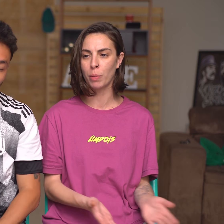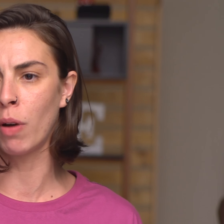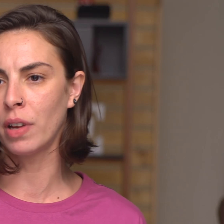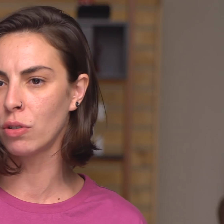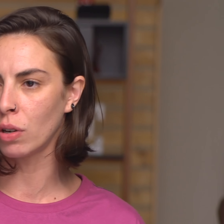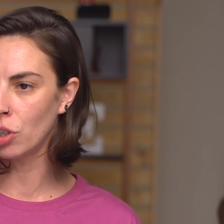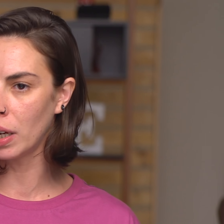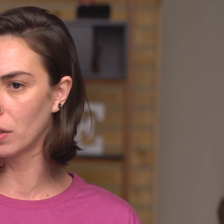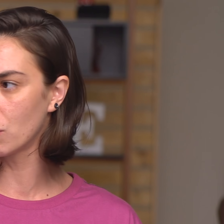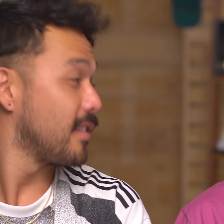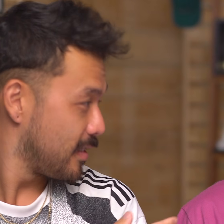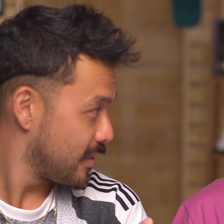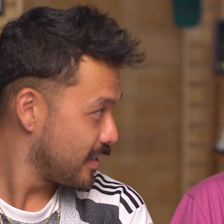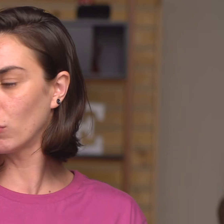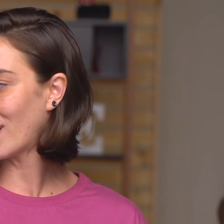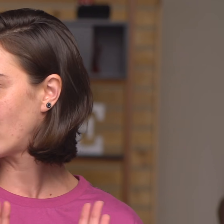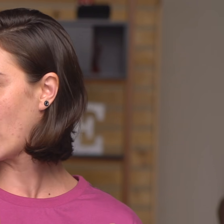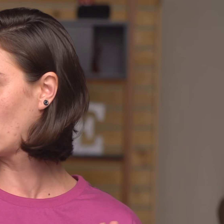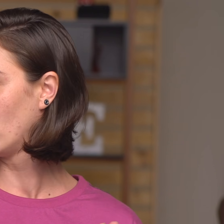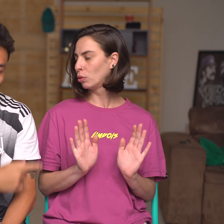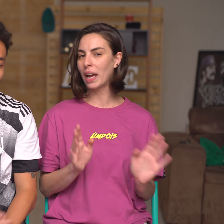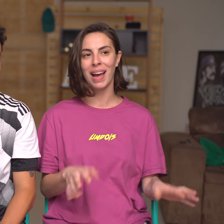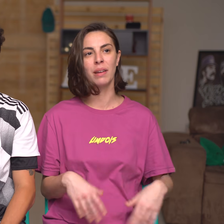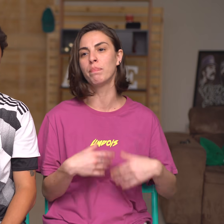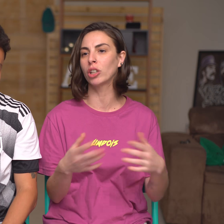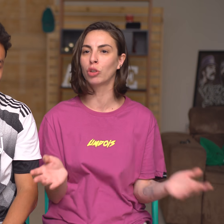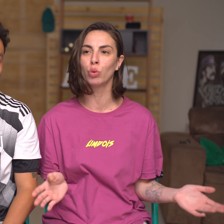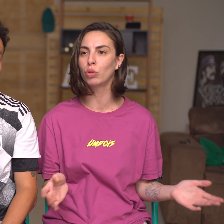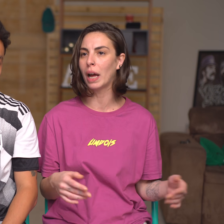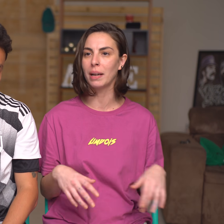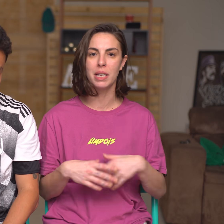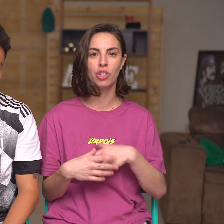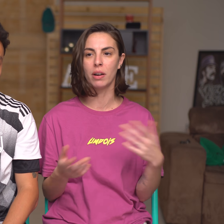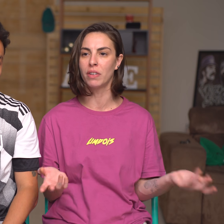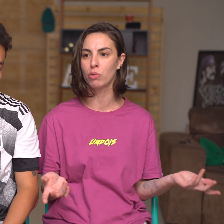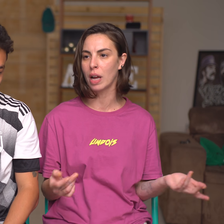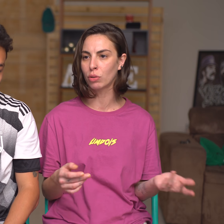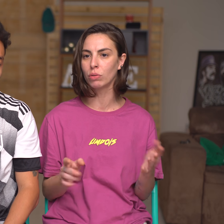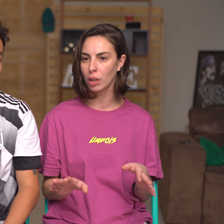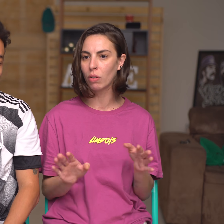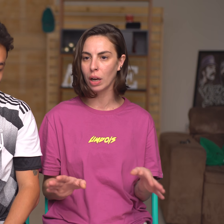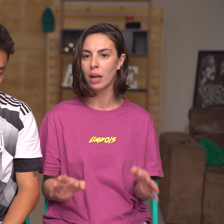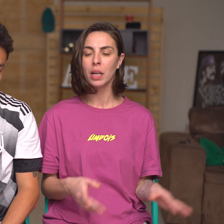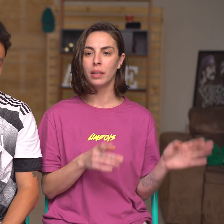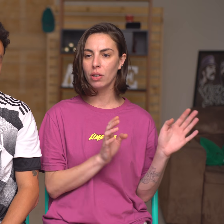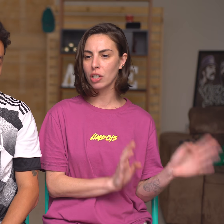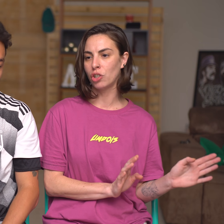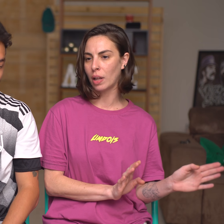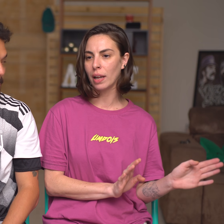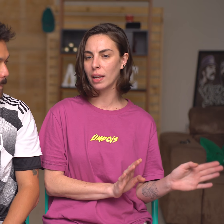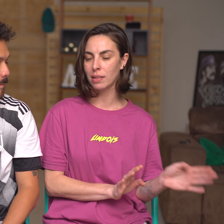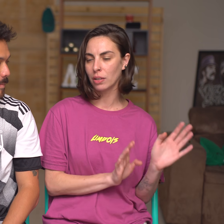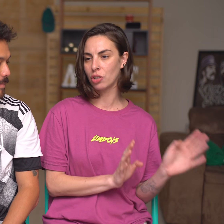promove, mas não promove redução de danos. Também não tá certo. É não verdade, é, ai, é bota verdade. Tudo lá na mídia, vamos usar tudo. Não, ó lá. Nem